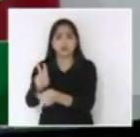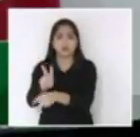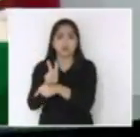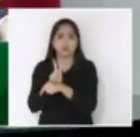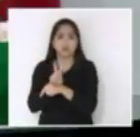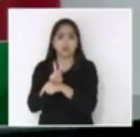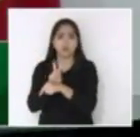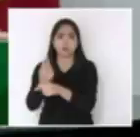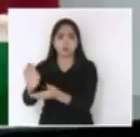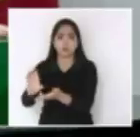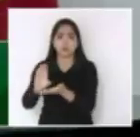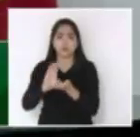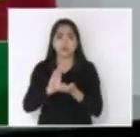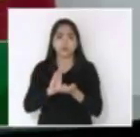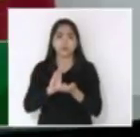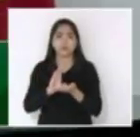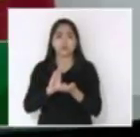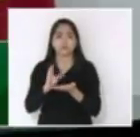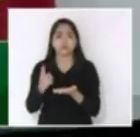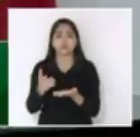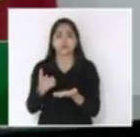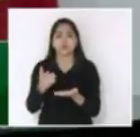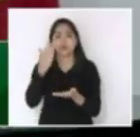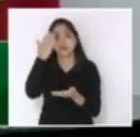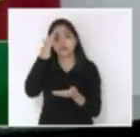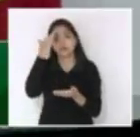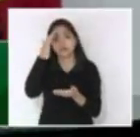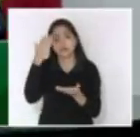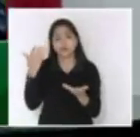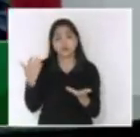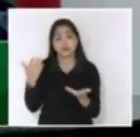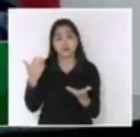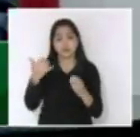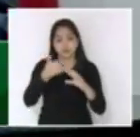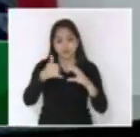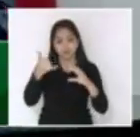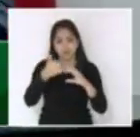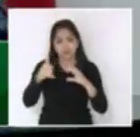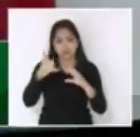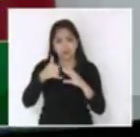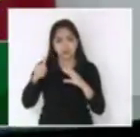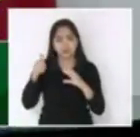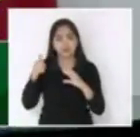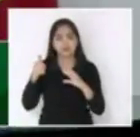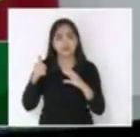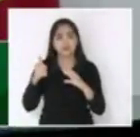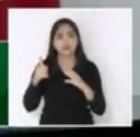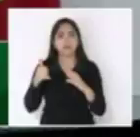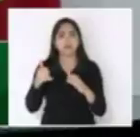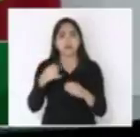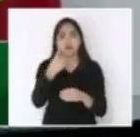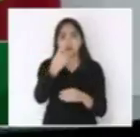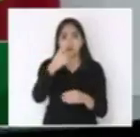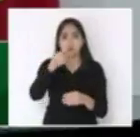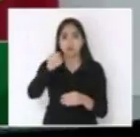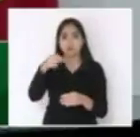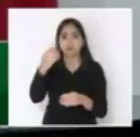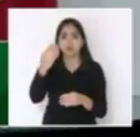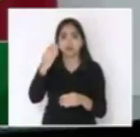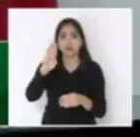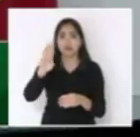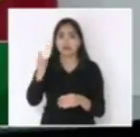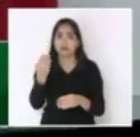aí eu não entendo, e aí eu não vejo coerência, de 1,3 bilhão de